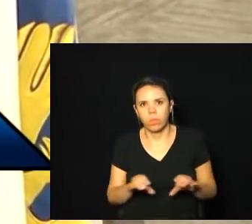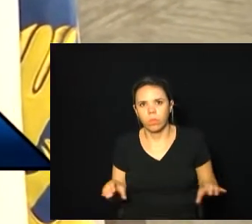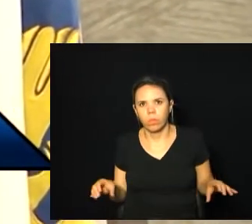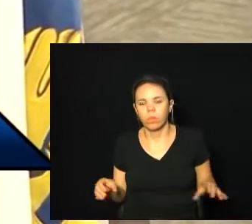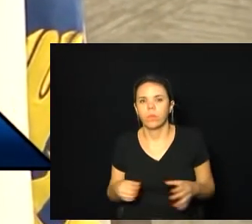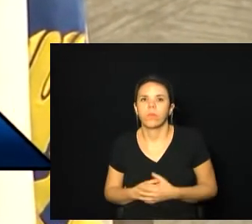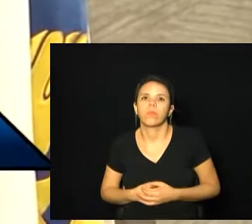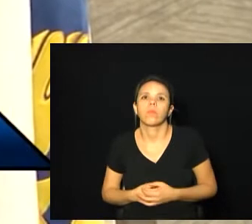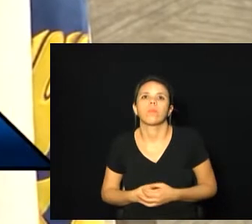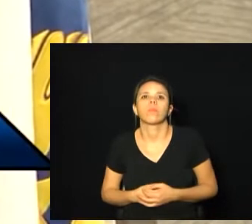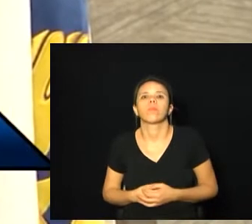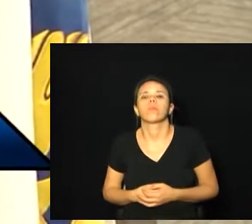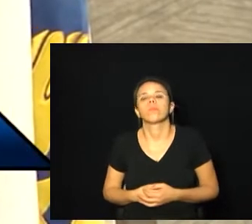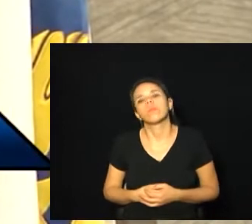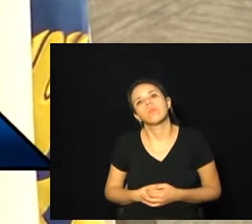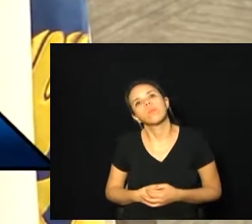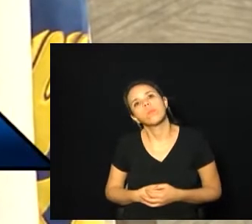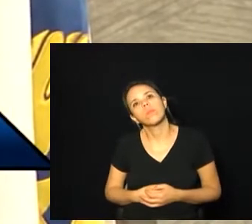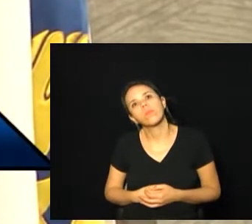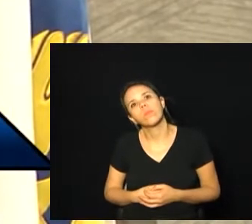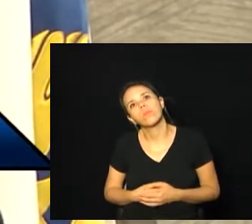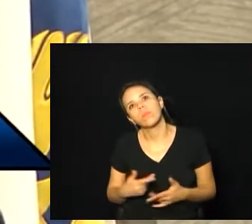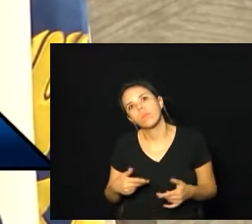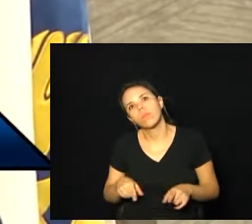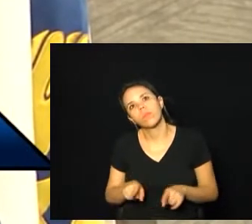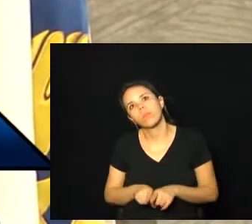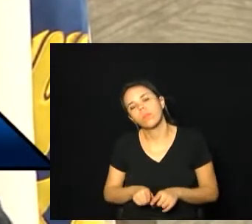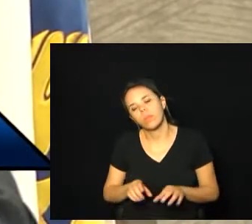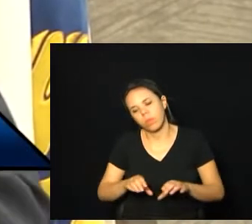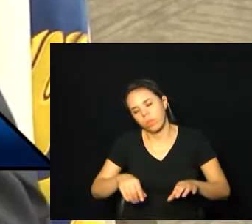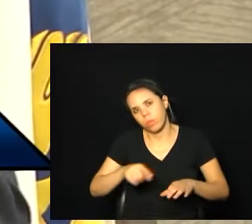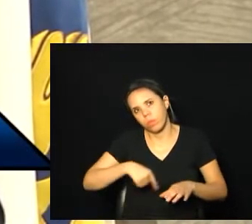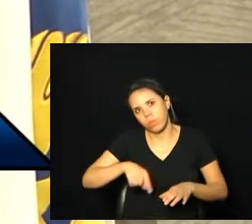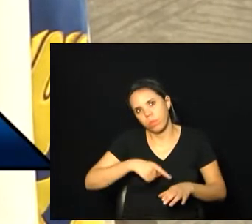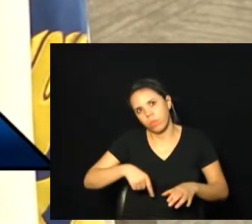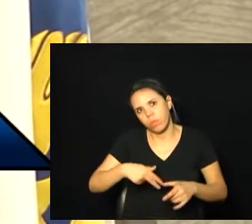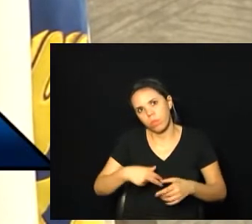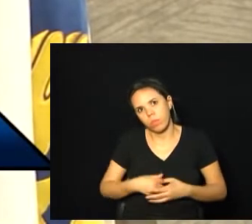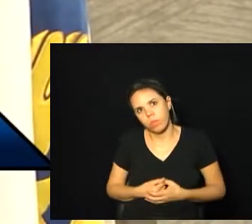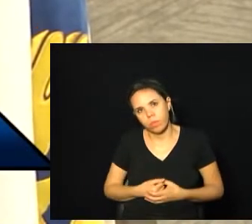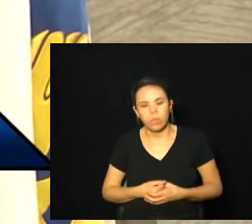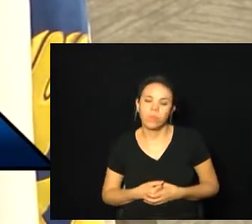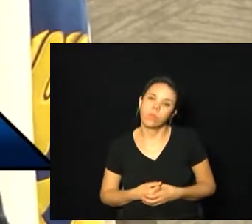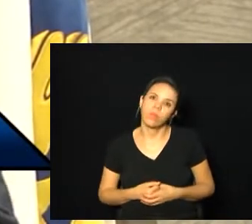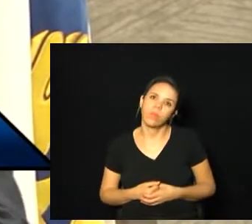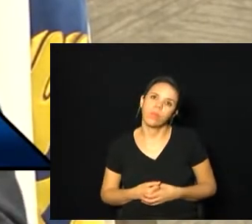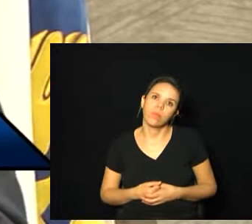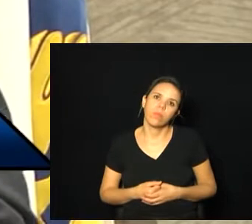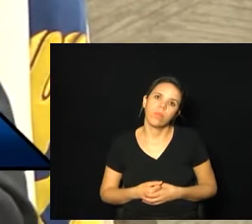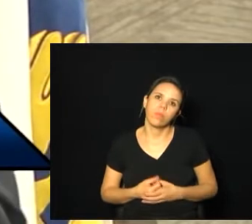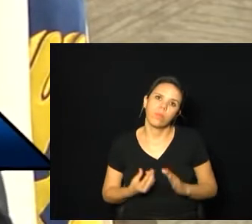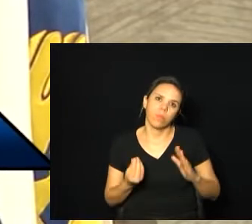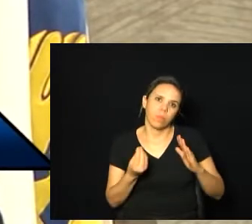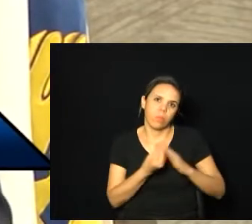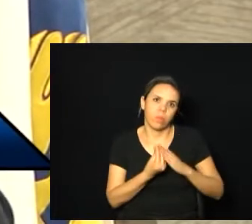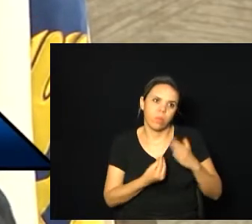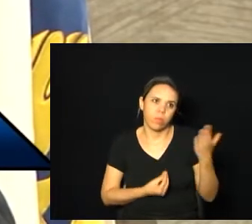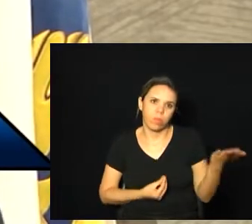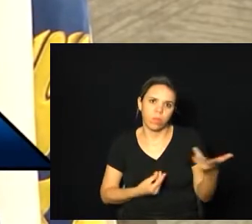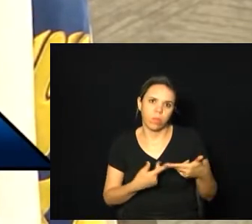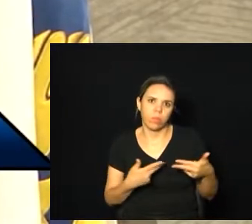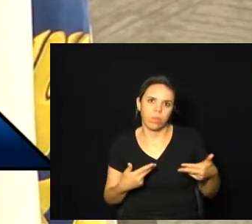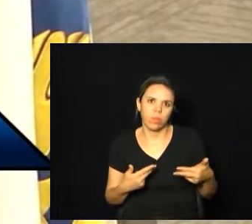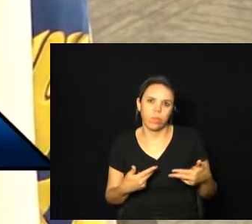cabos, entre outros, tampa de bueiro, tampa de inspeção da Sanasa, entre